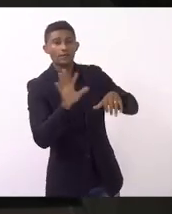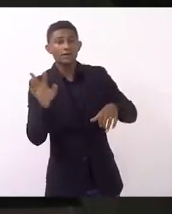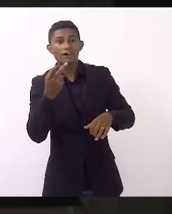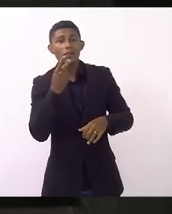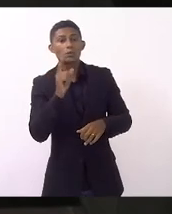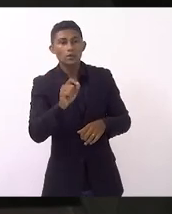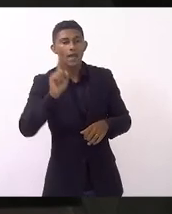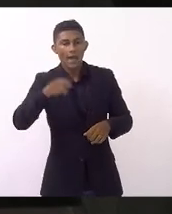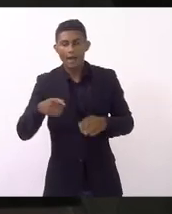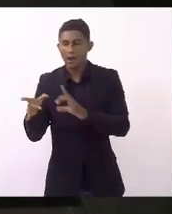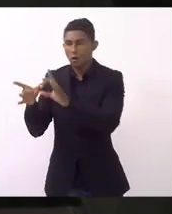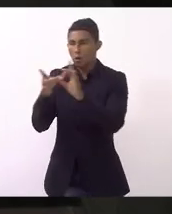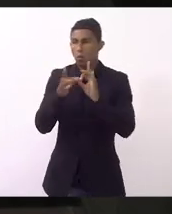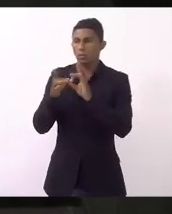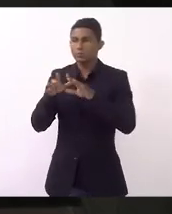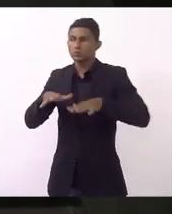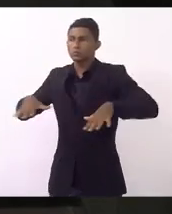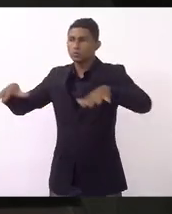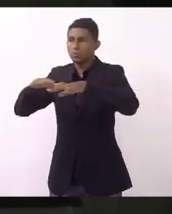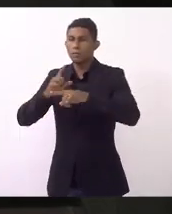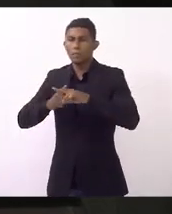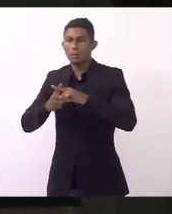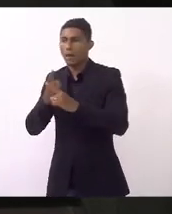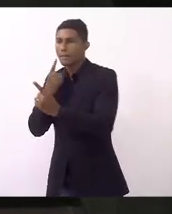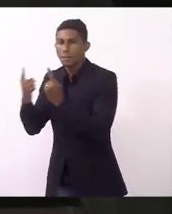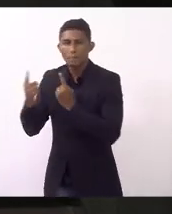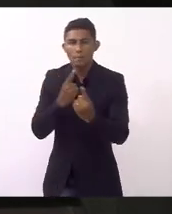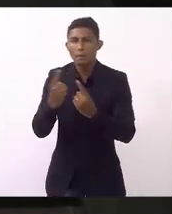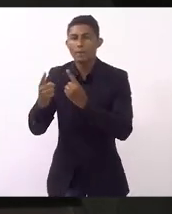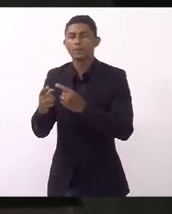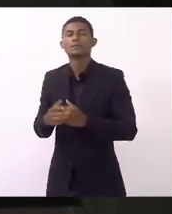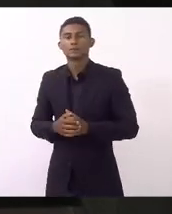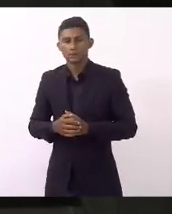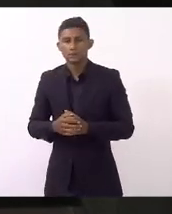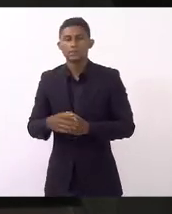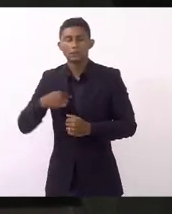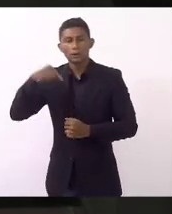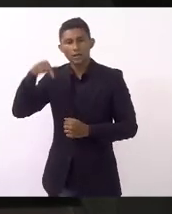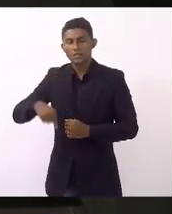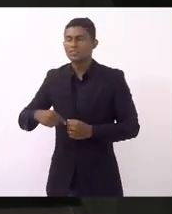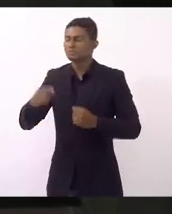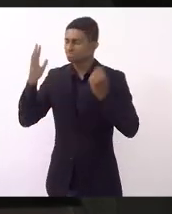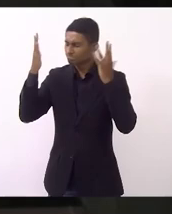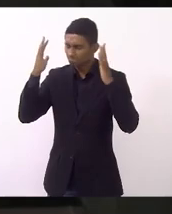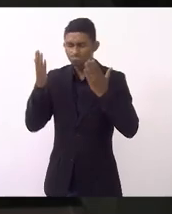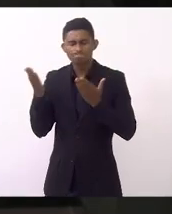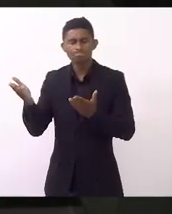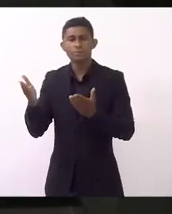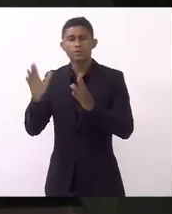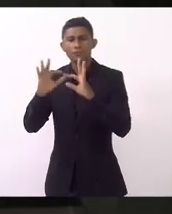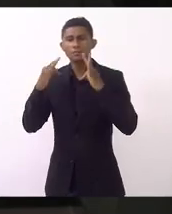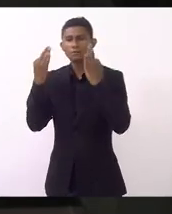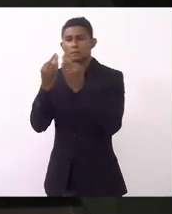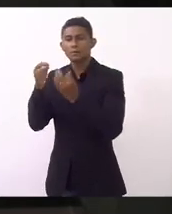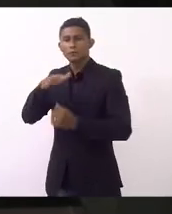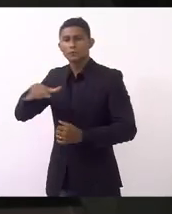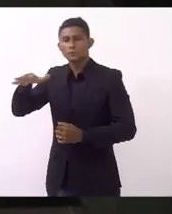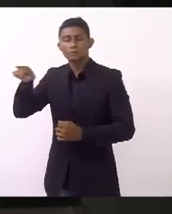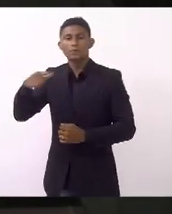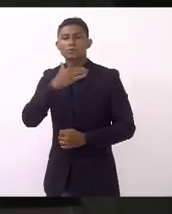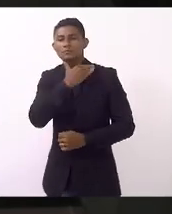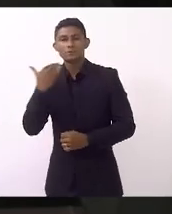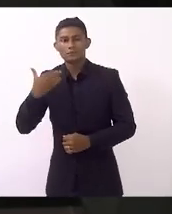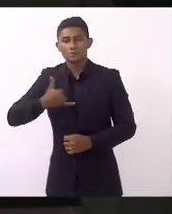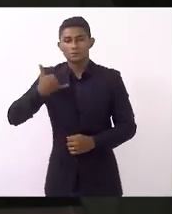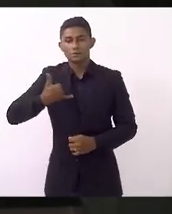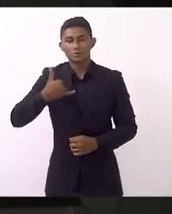coletiva, a partir dos debates e das interlocuções que ele sempre manteve. Portanto, minhas saudações à família de Otávio Elísio, que morreu com 82 anos, tinha